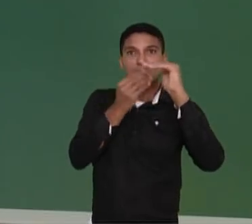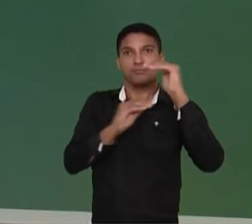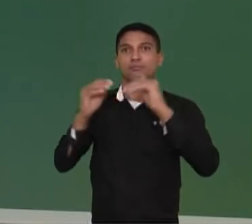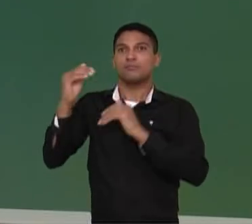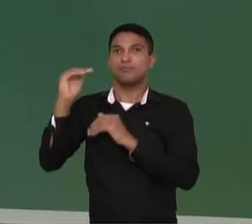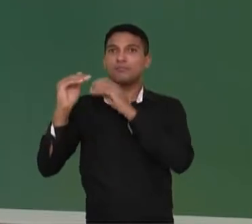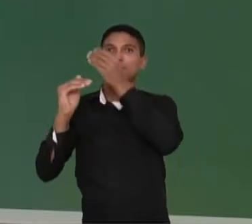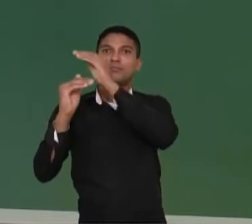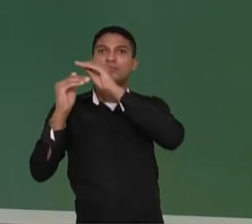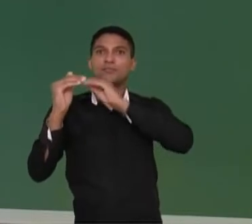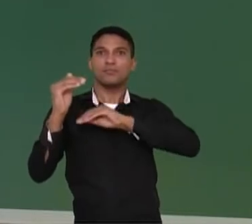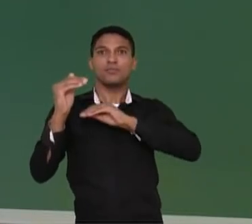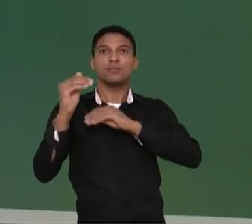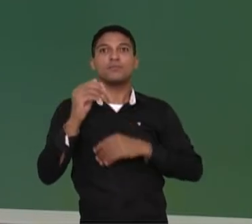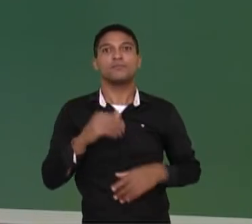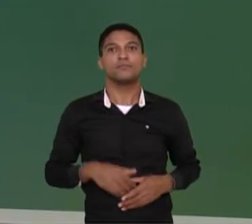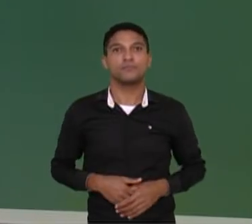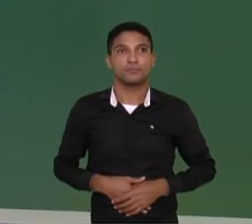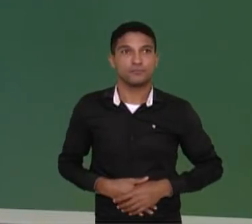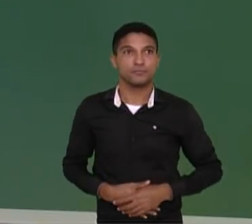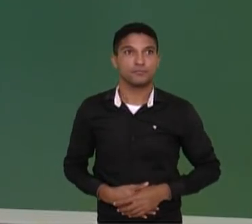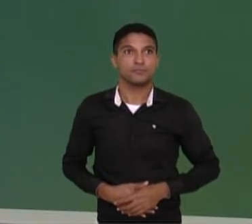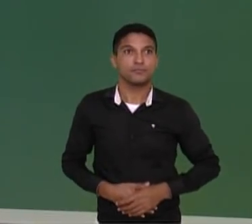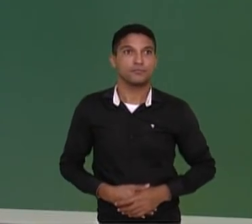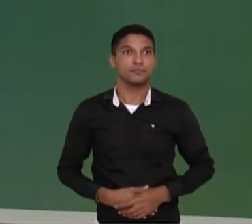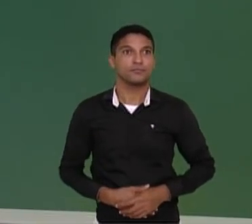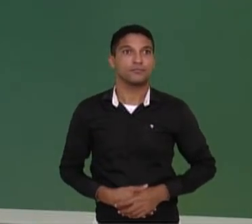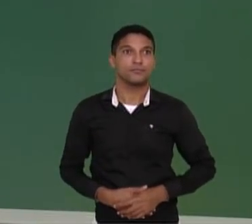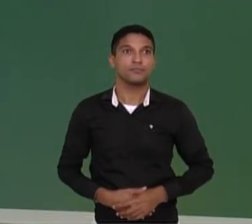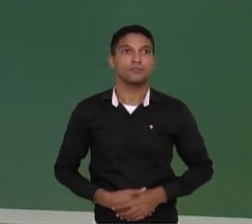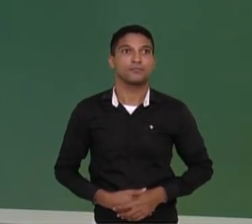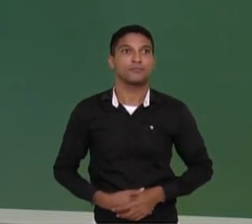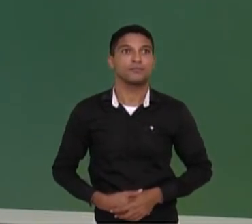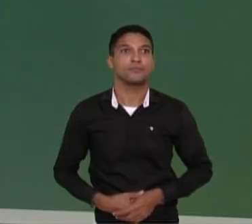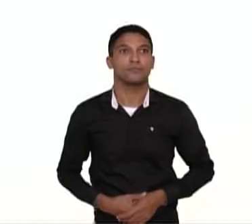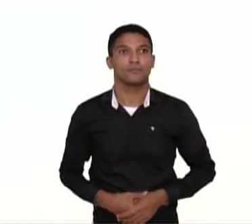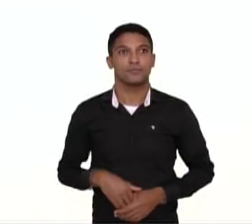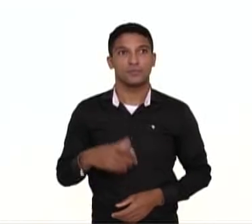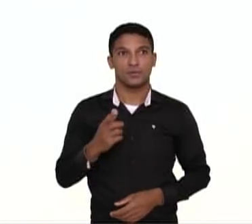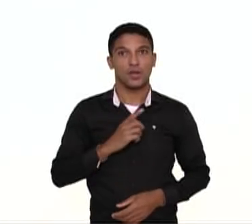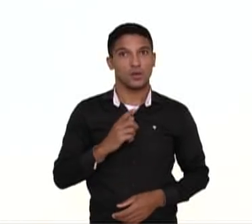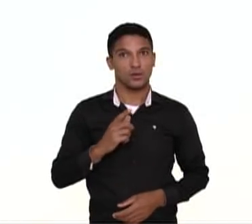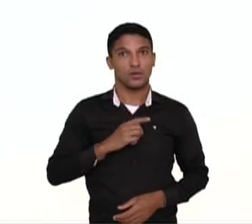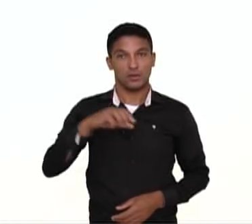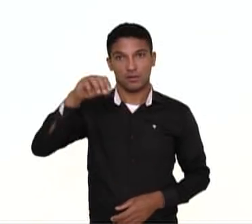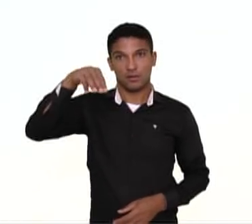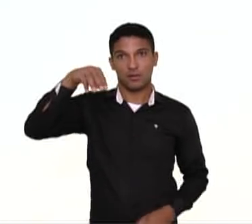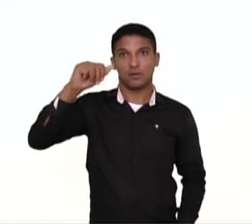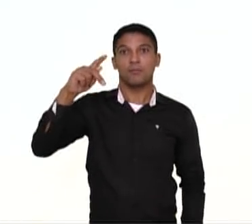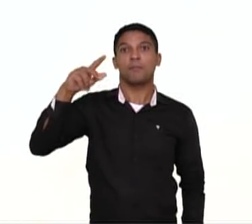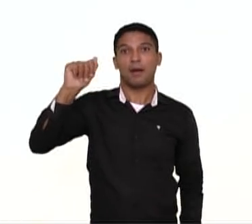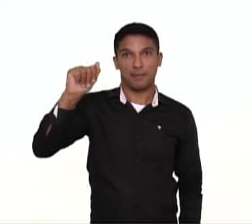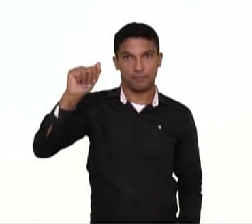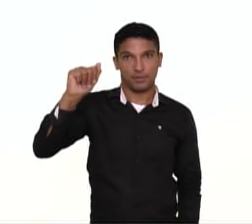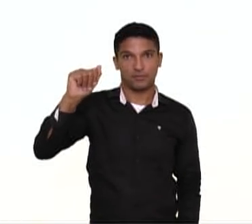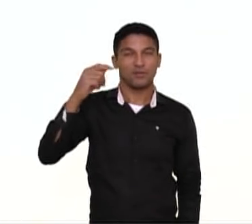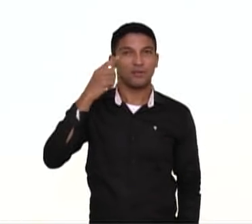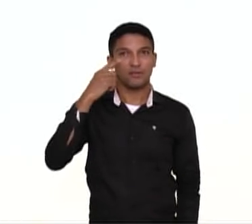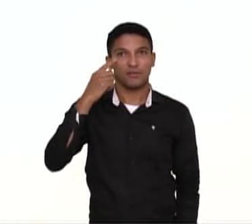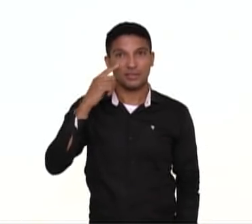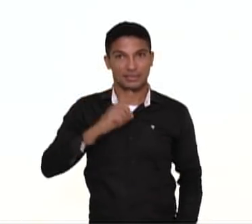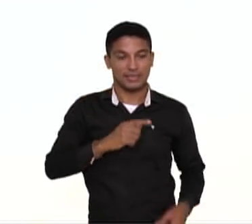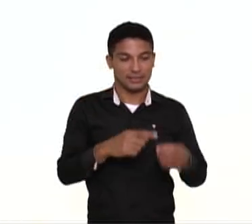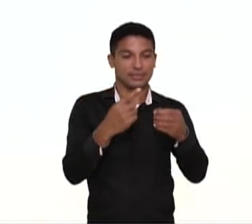Ok? E aqui, ó, em um mapa, a distância em linha reta entre Petrópolis e